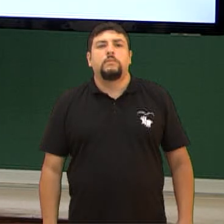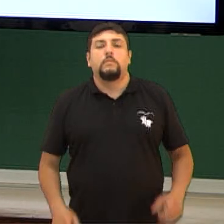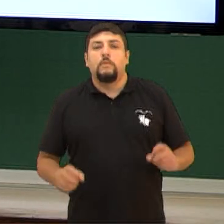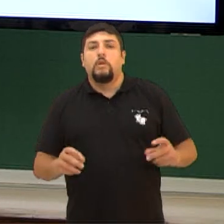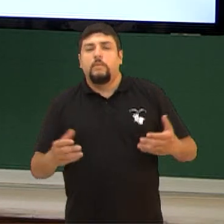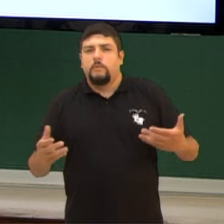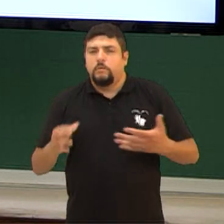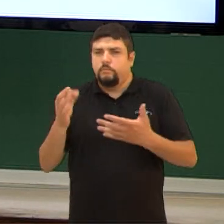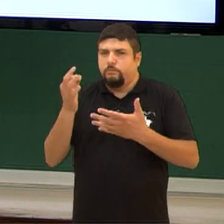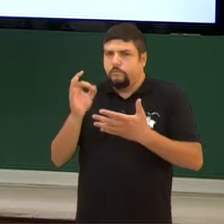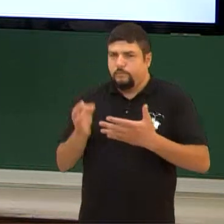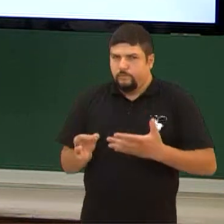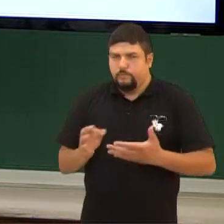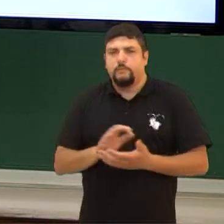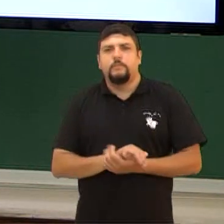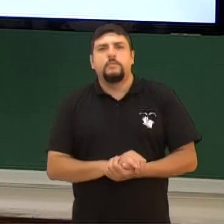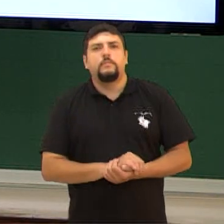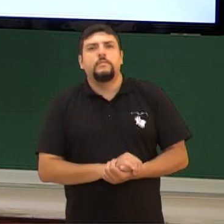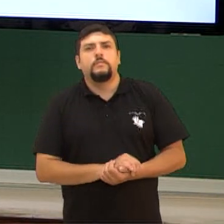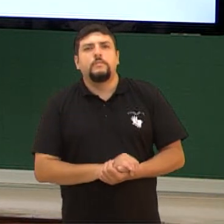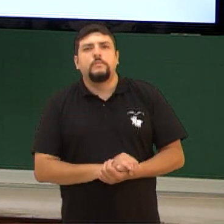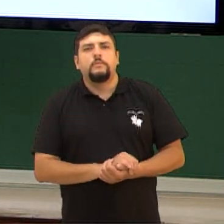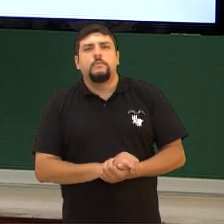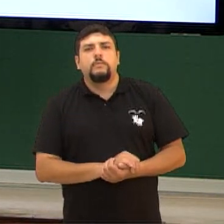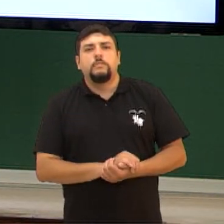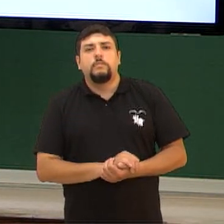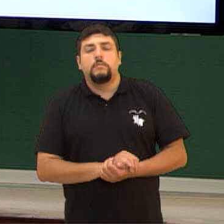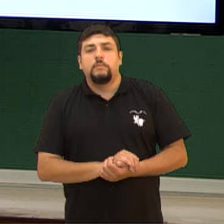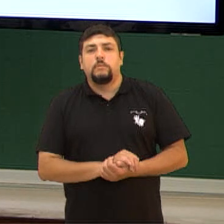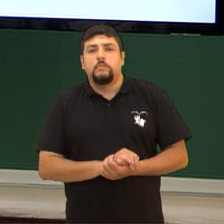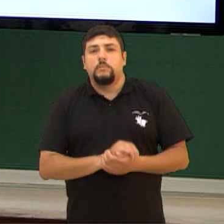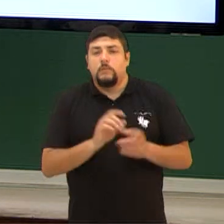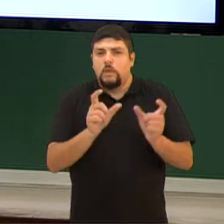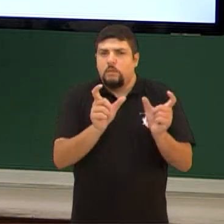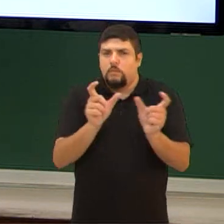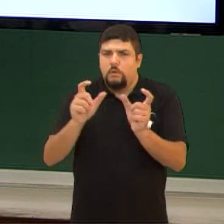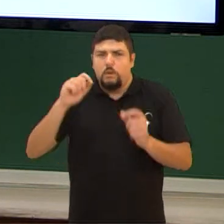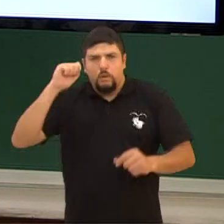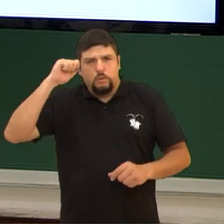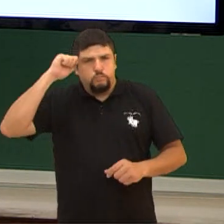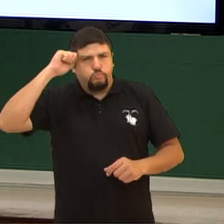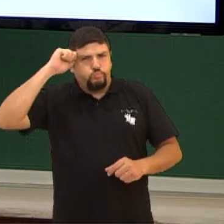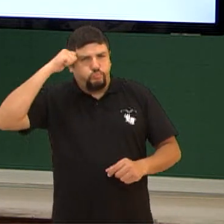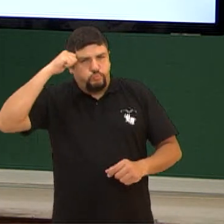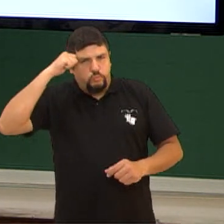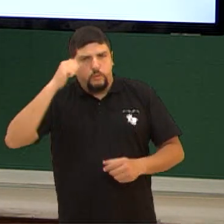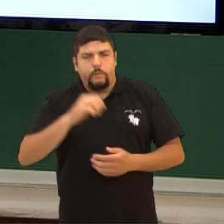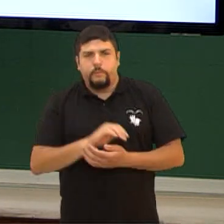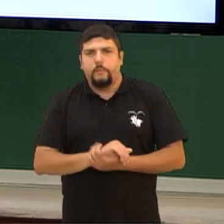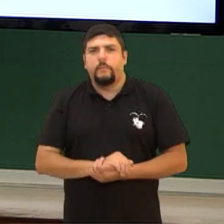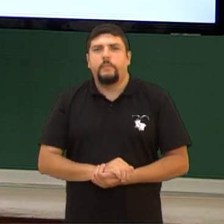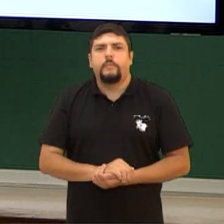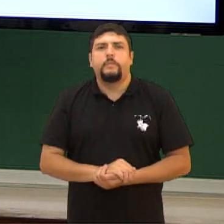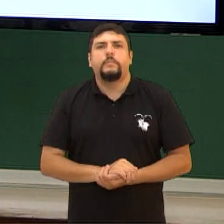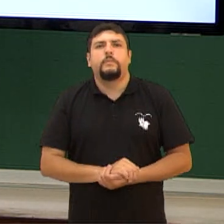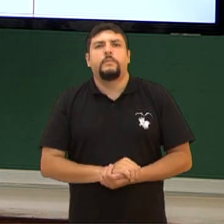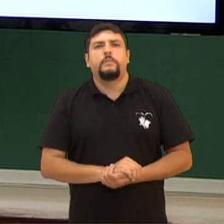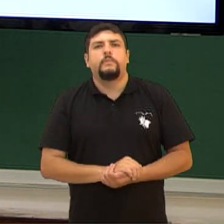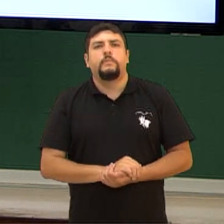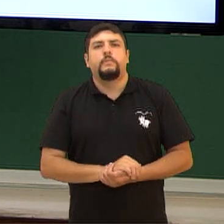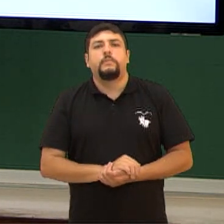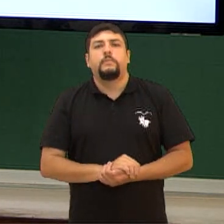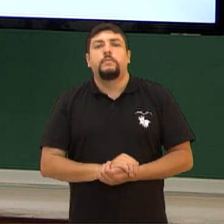Vamos corrigir então o exercício, pessoal. Então as palavras em negrito, rebuild, regained and befriend, todas elas